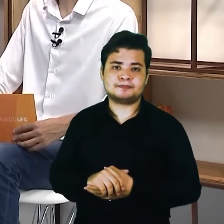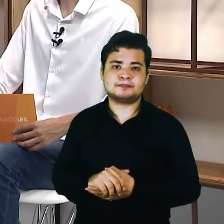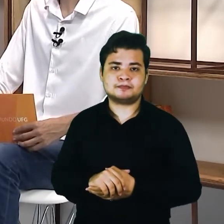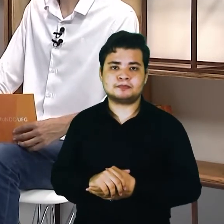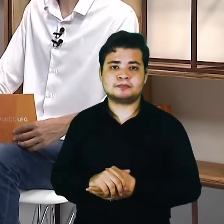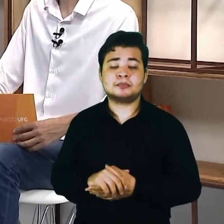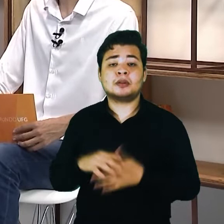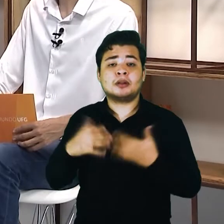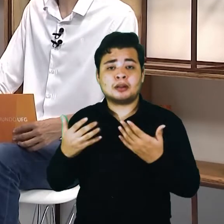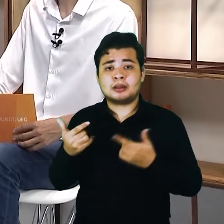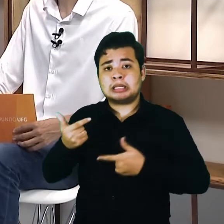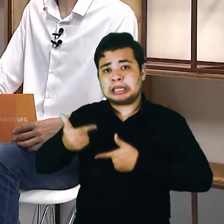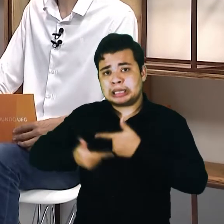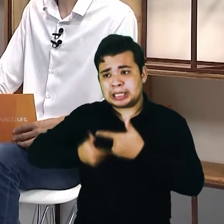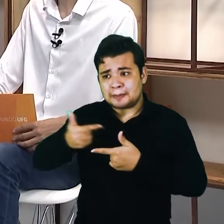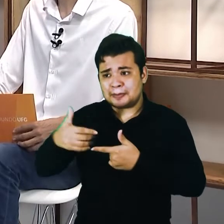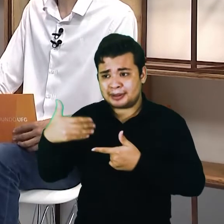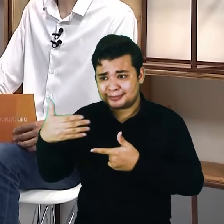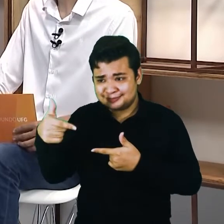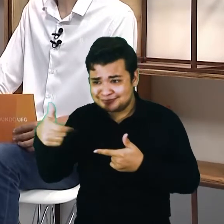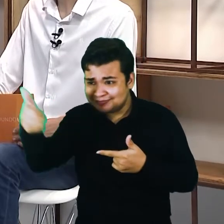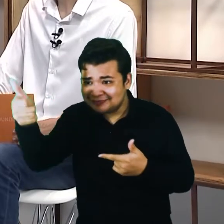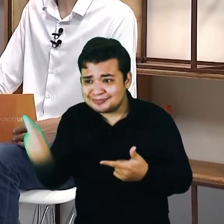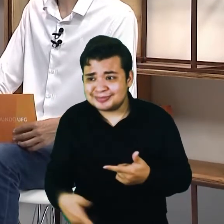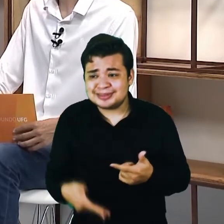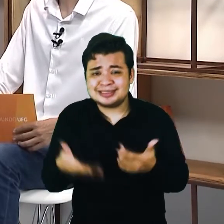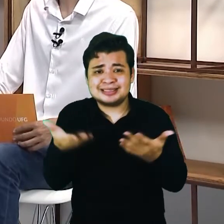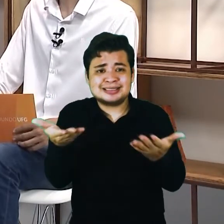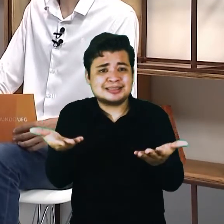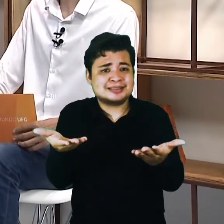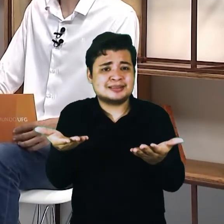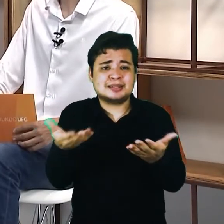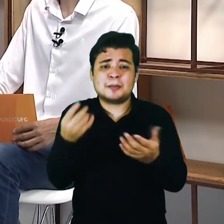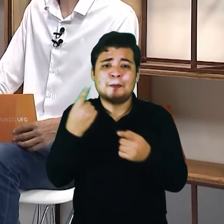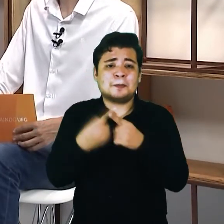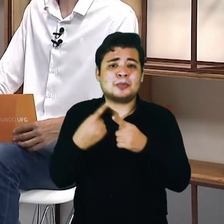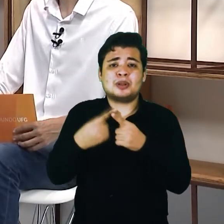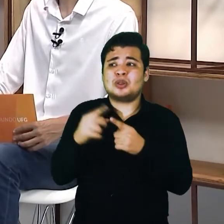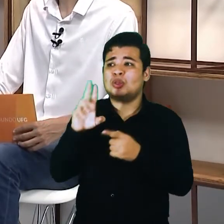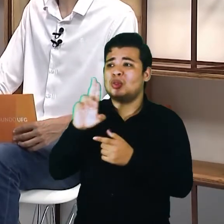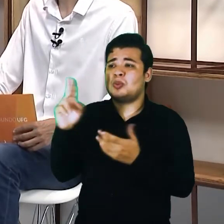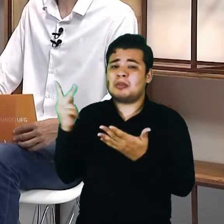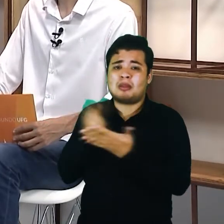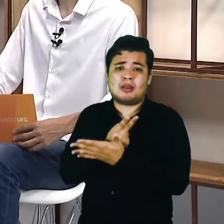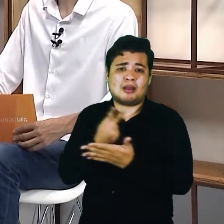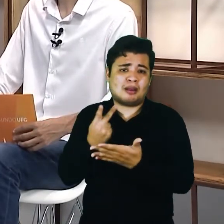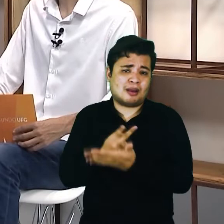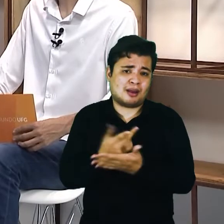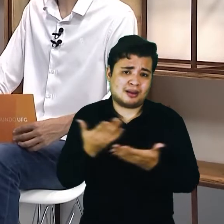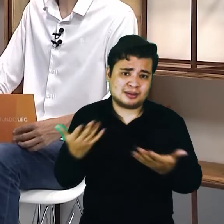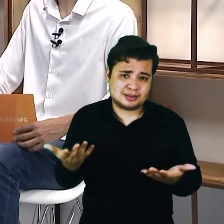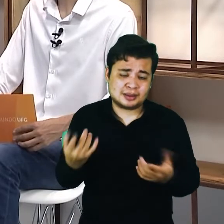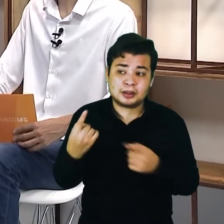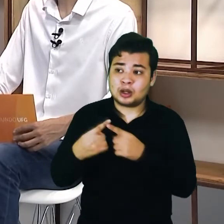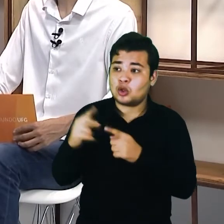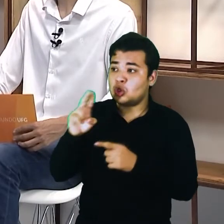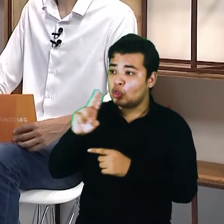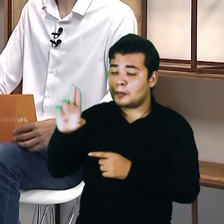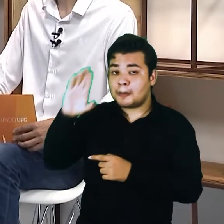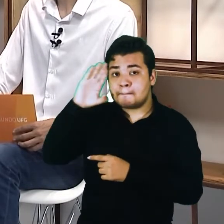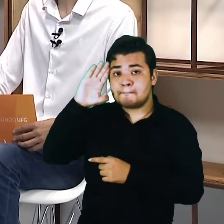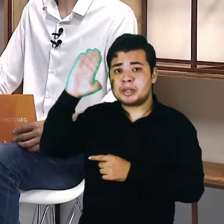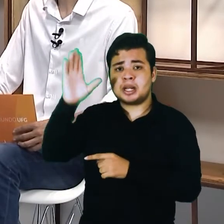ser um trabalho meio que inútil depois. Tudo que decorrer daquilo, o nome é o que define, é o que